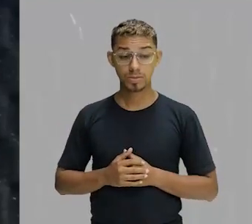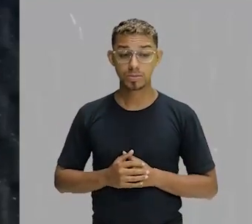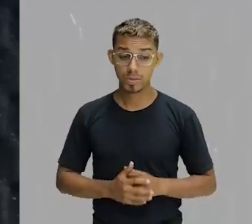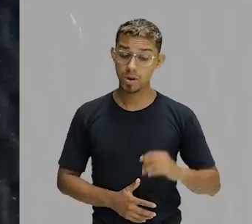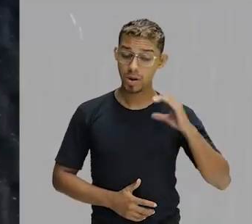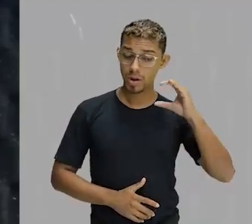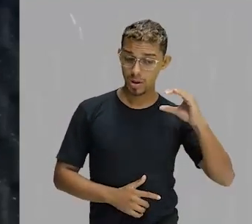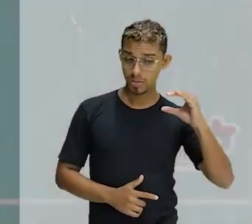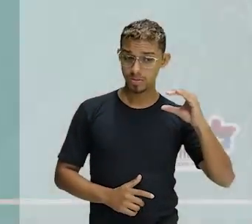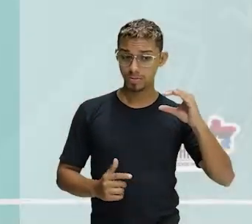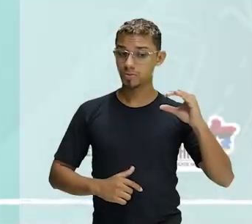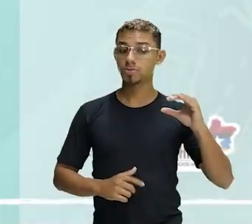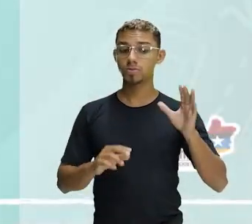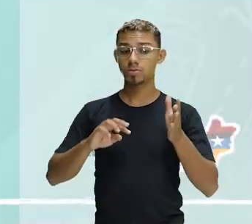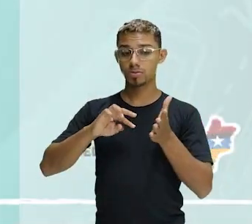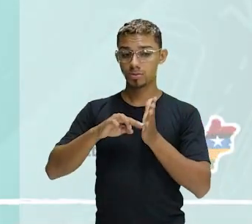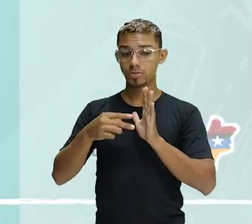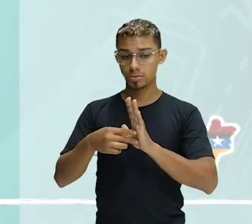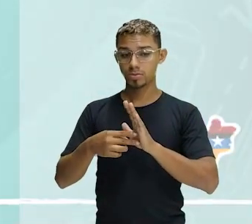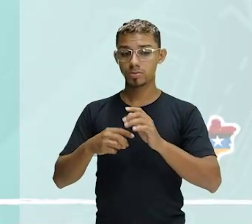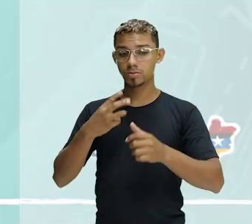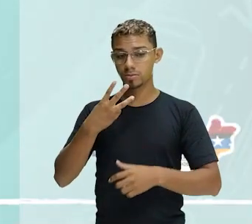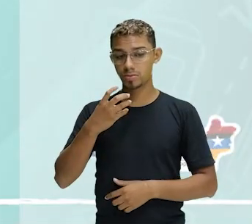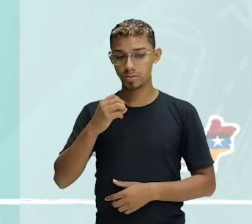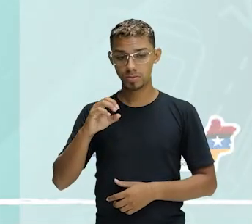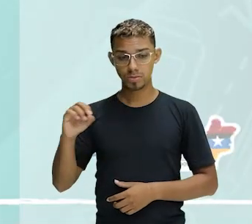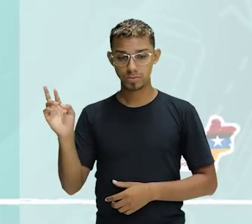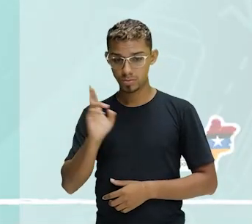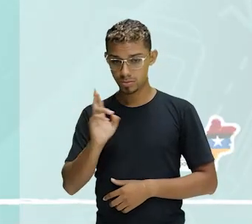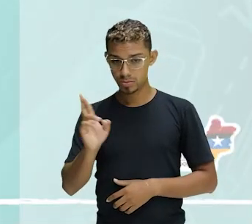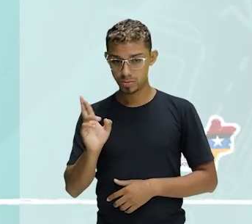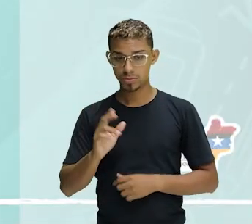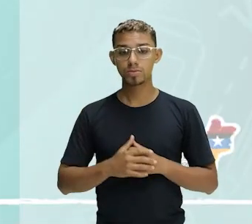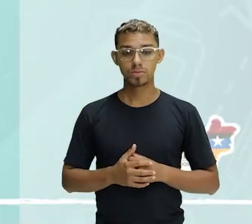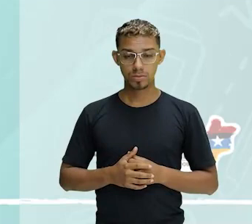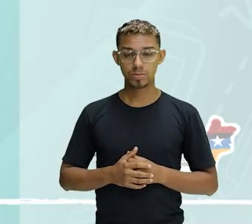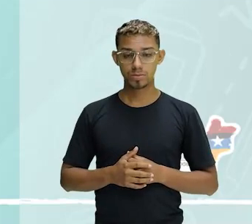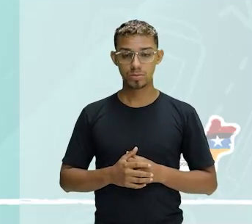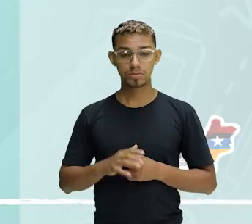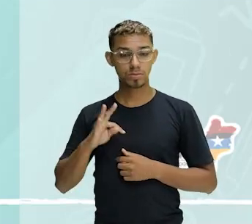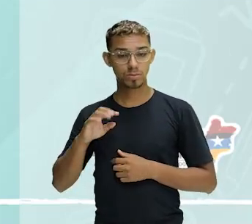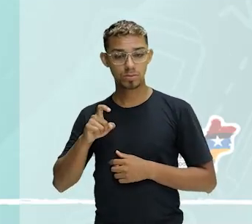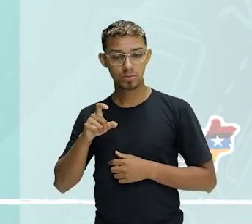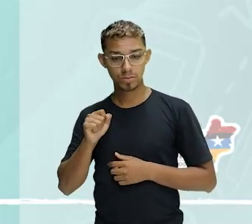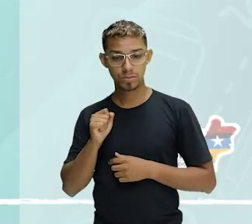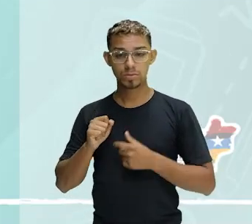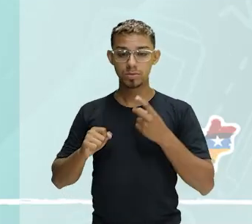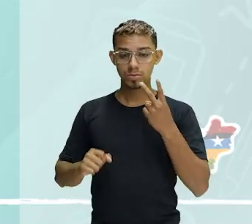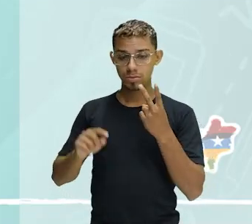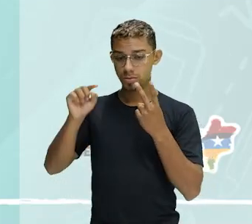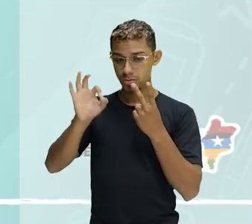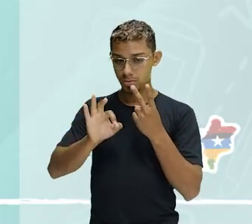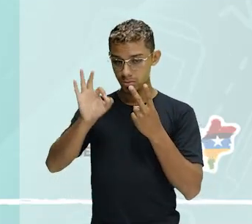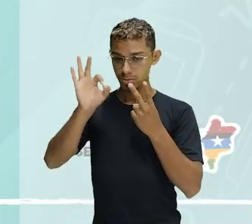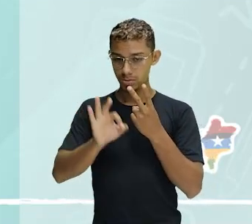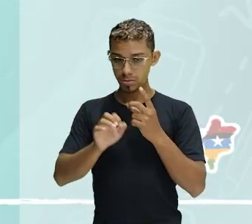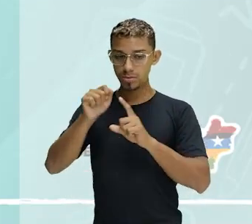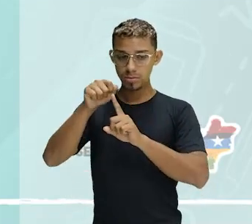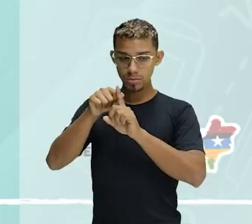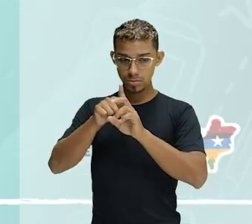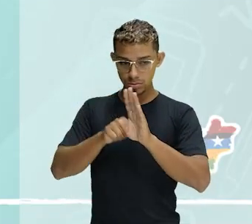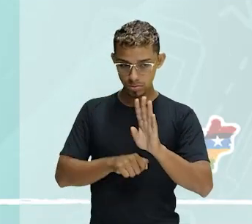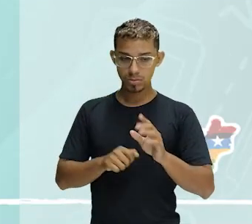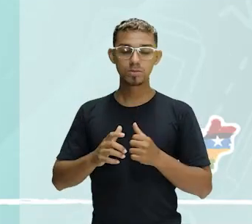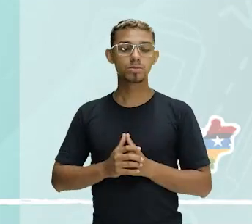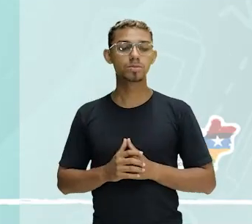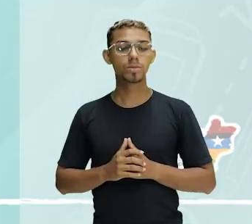nós. Um capital de R$300 é aplicado a taxa de 2% ao mês no regime de juros compostos. Qual